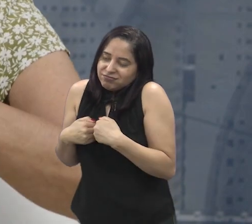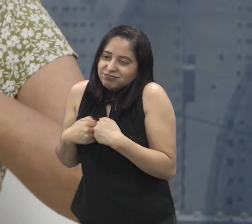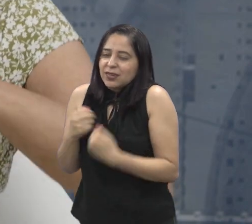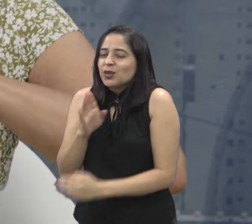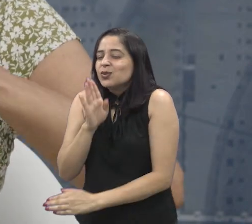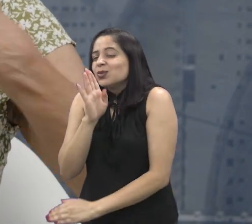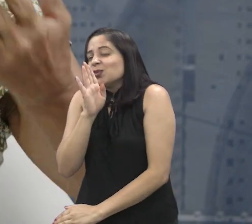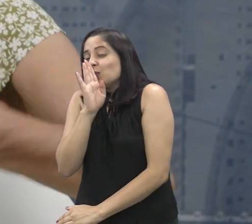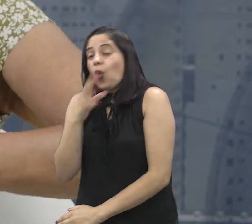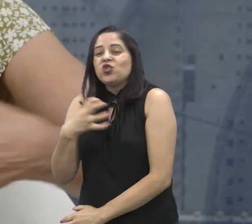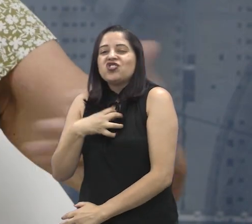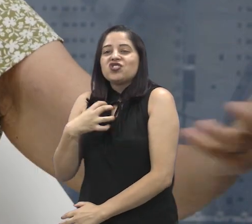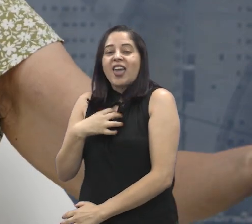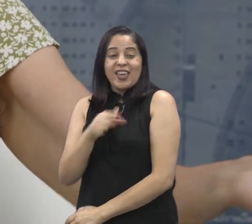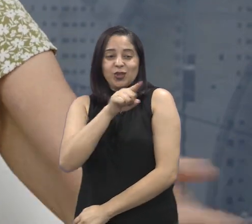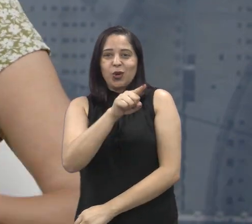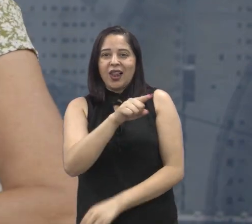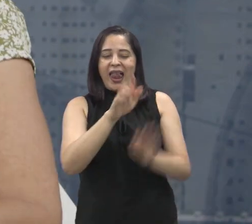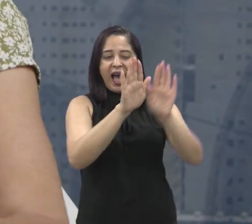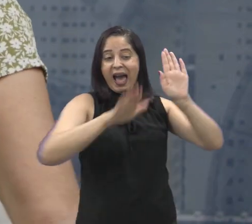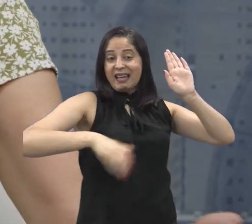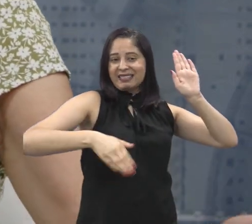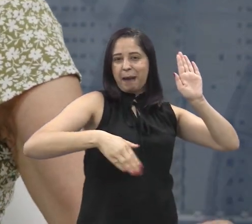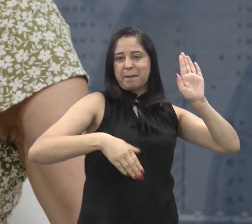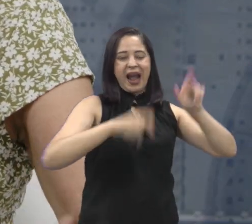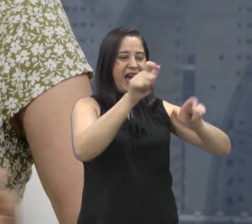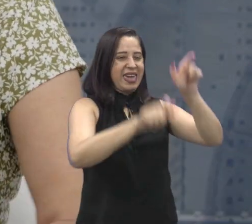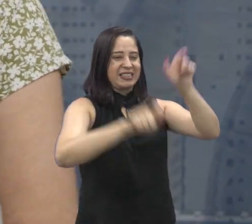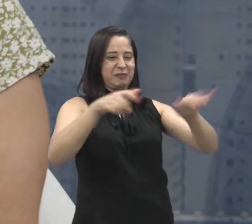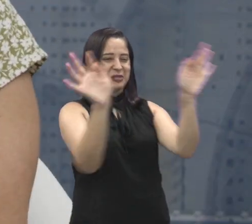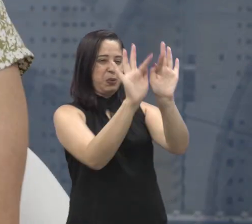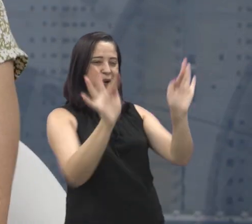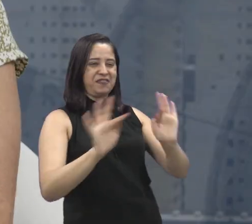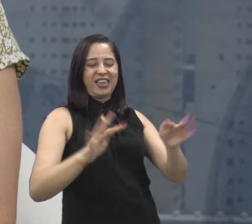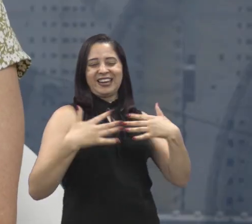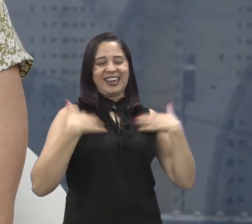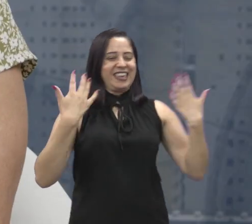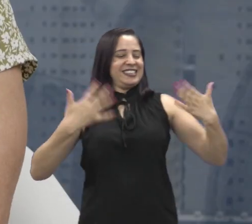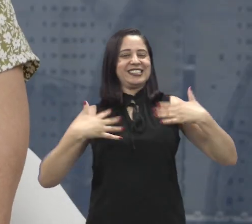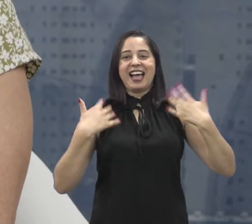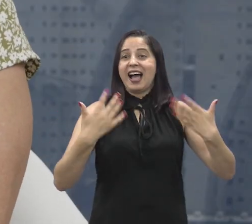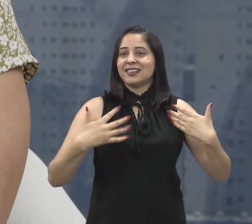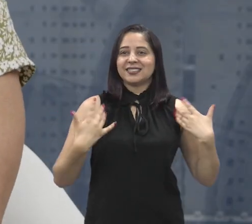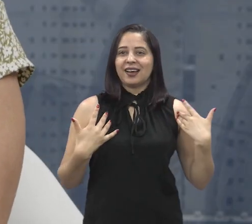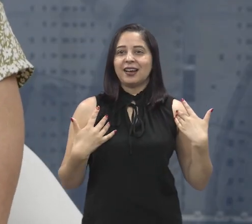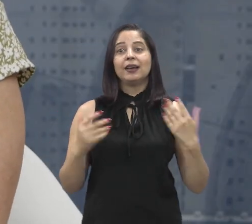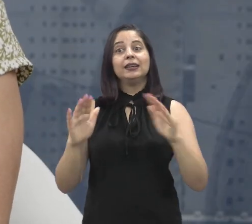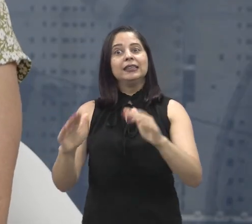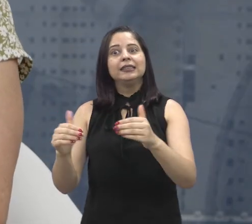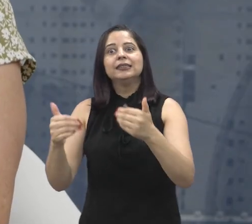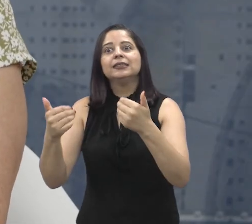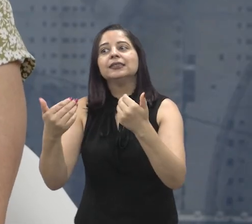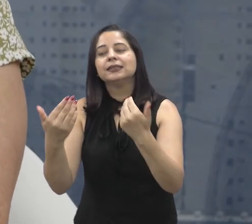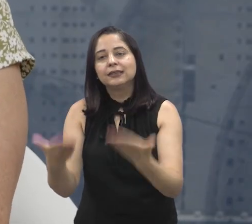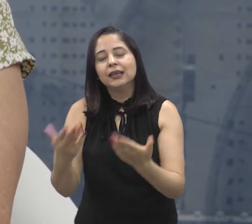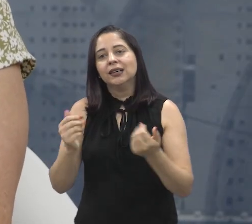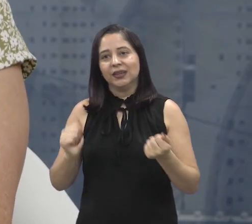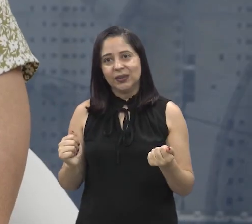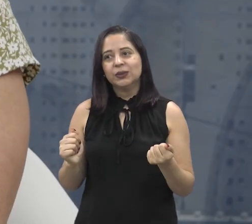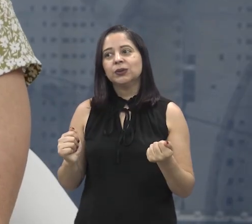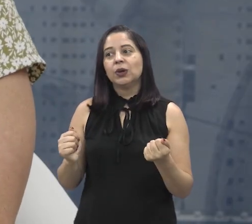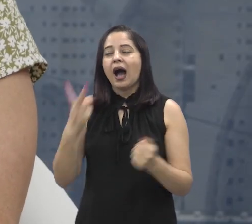quietos, né? E lá no mar as pessoas são expansivas. Eu creio que para a gente fortalecer